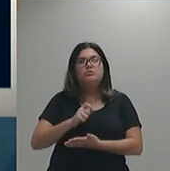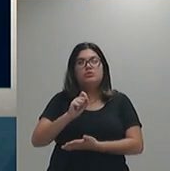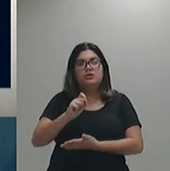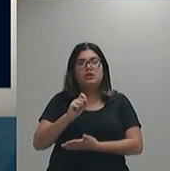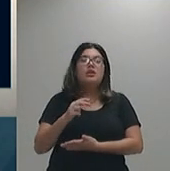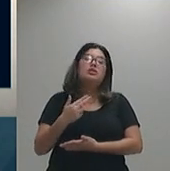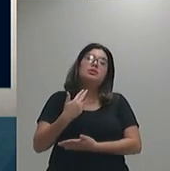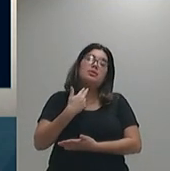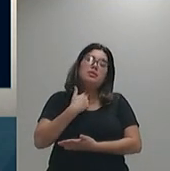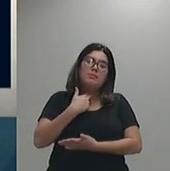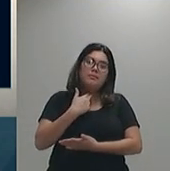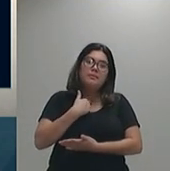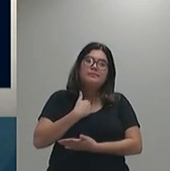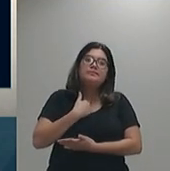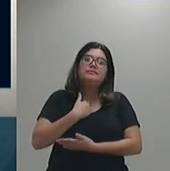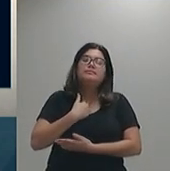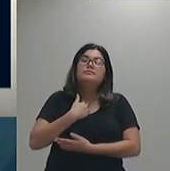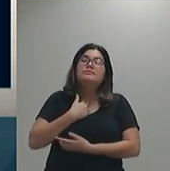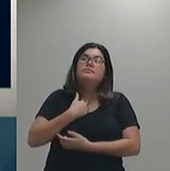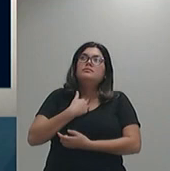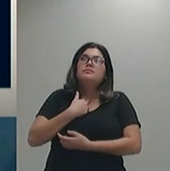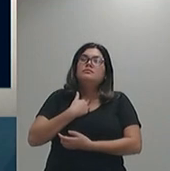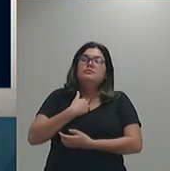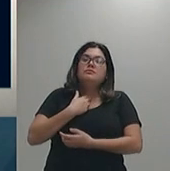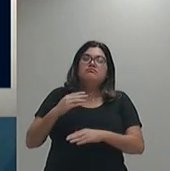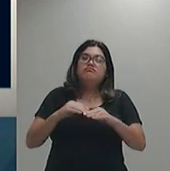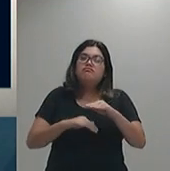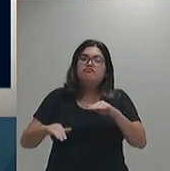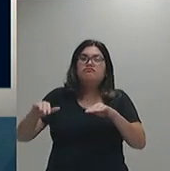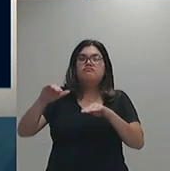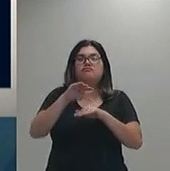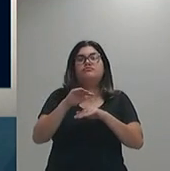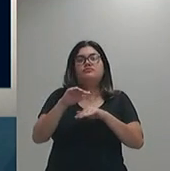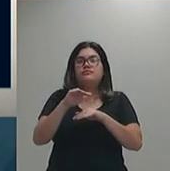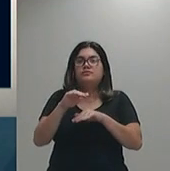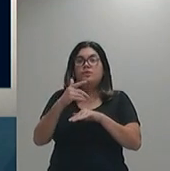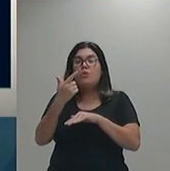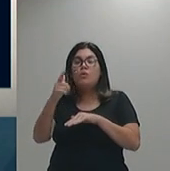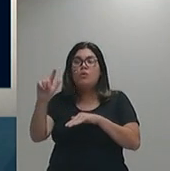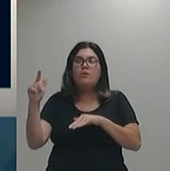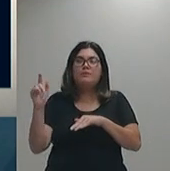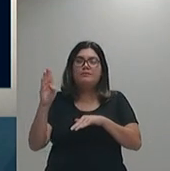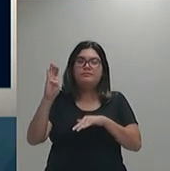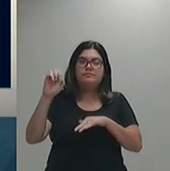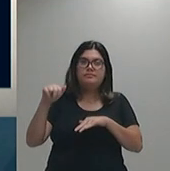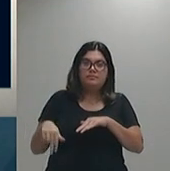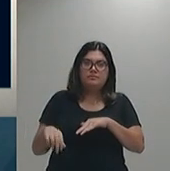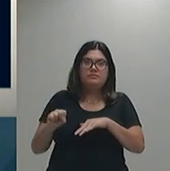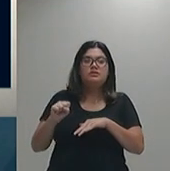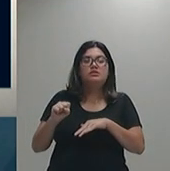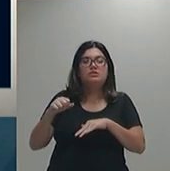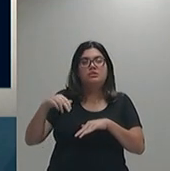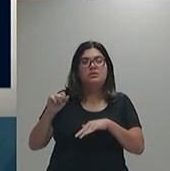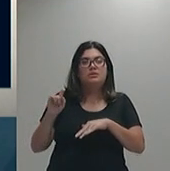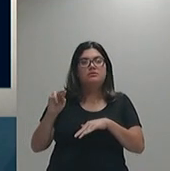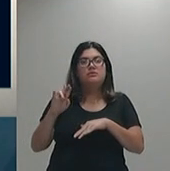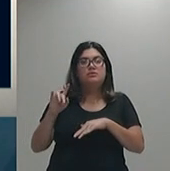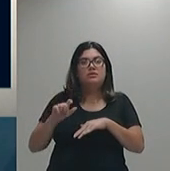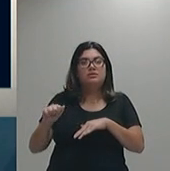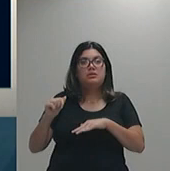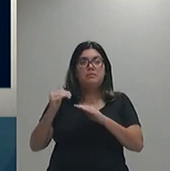nesse nessa situações se sobrepor a a outros bens de natureza maiores